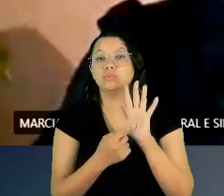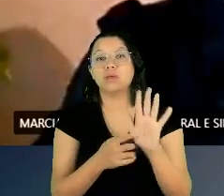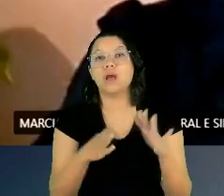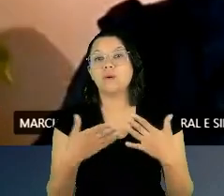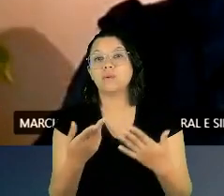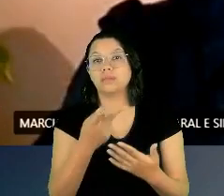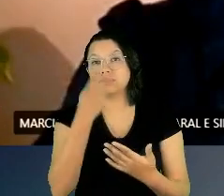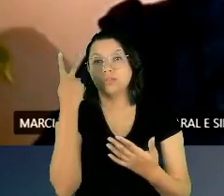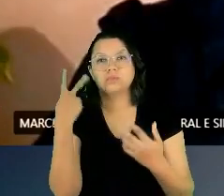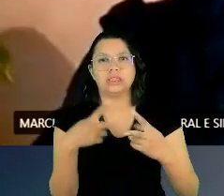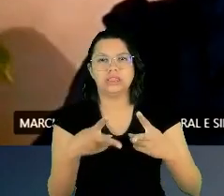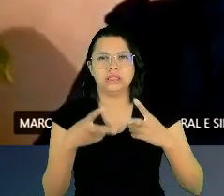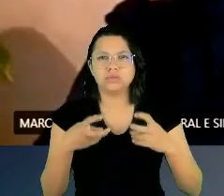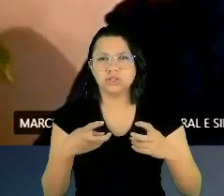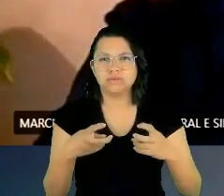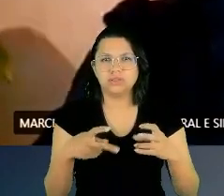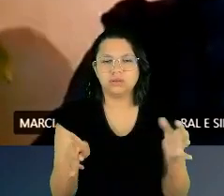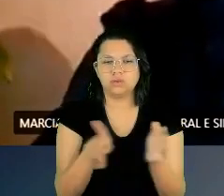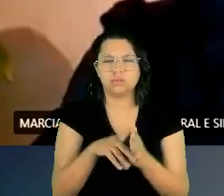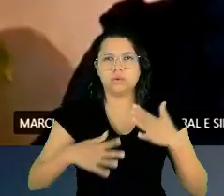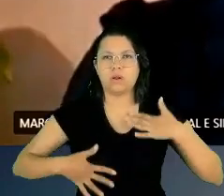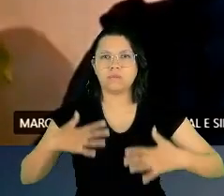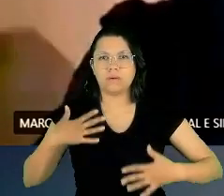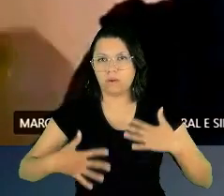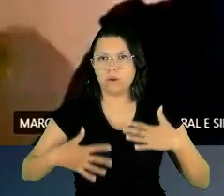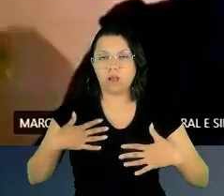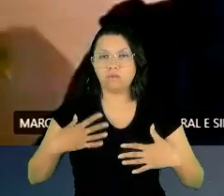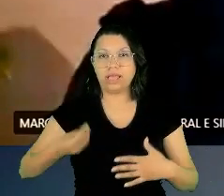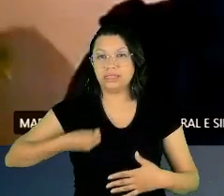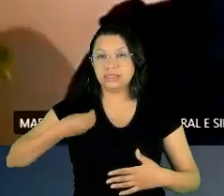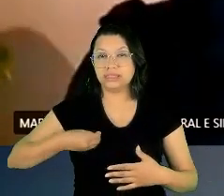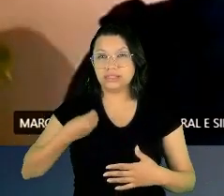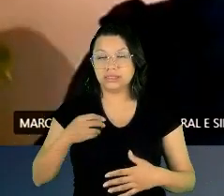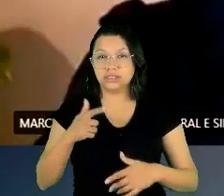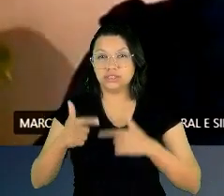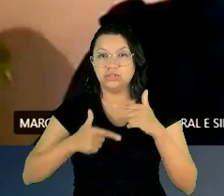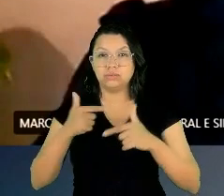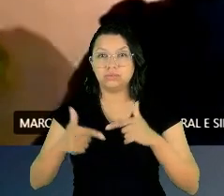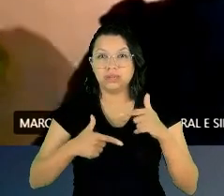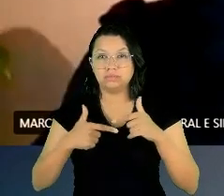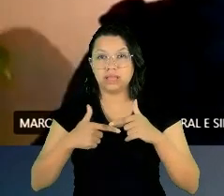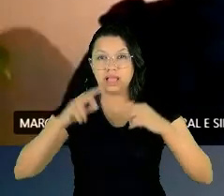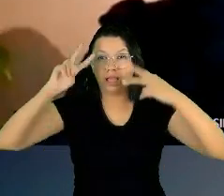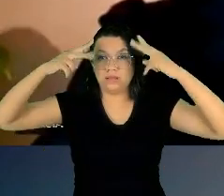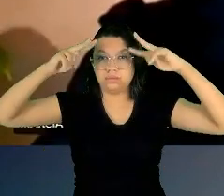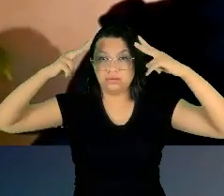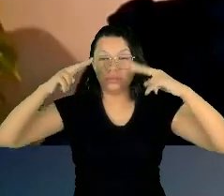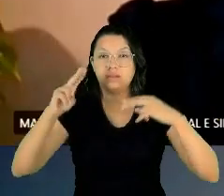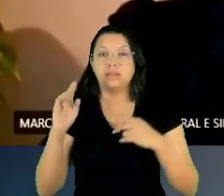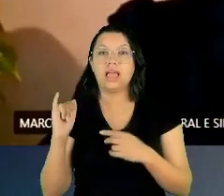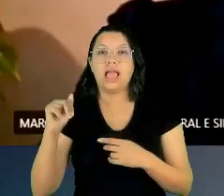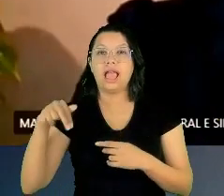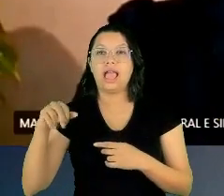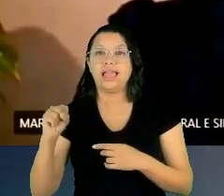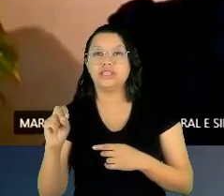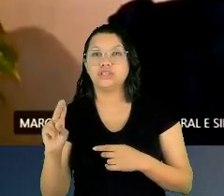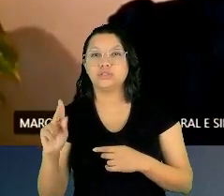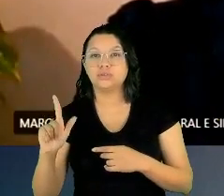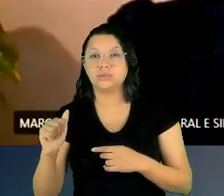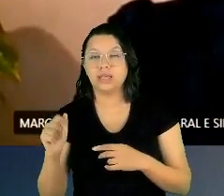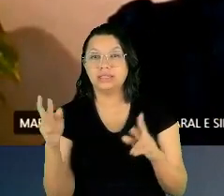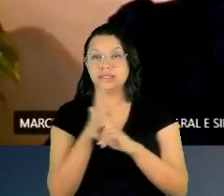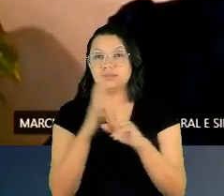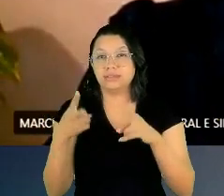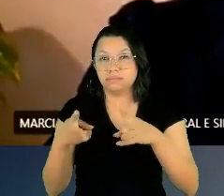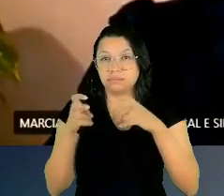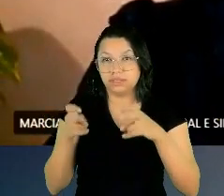estudos têm mostrado é que, quando a pessoa não se identifica com o seu corpo, existe uma atividade neuronal na ínsula que